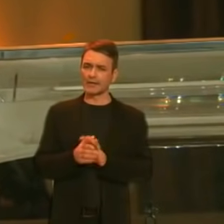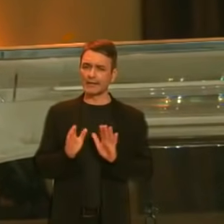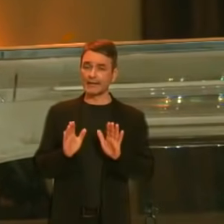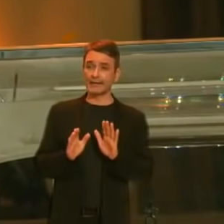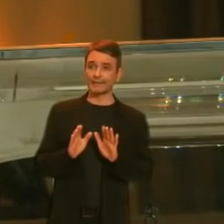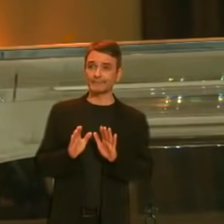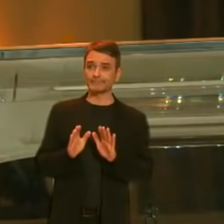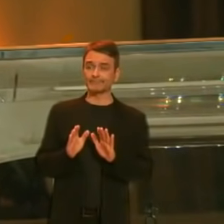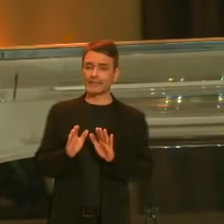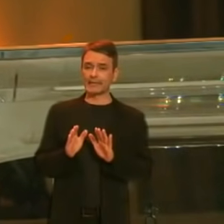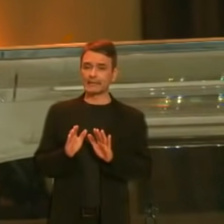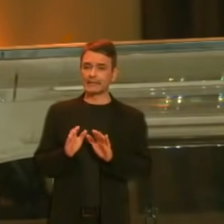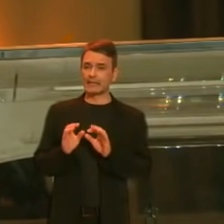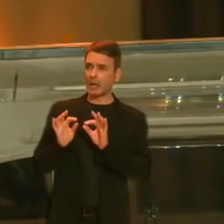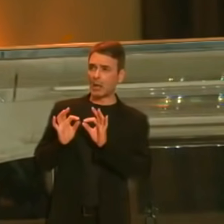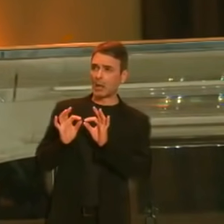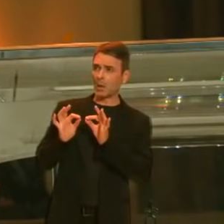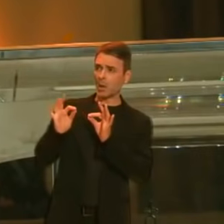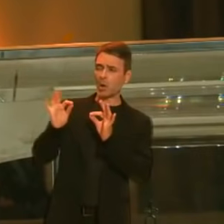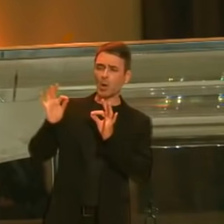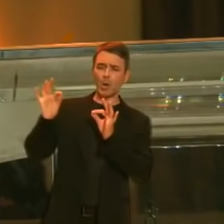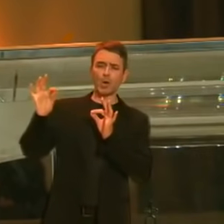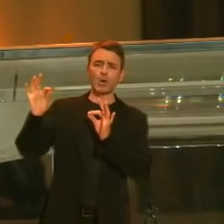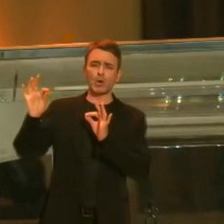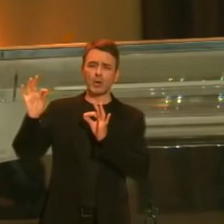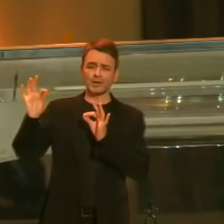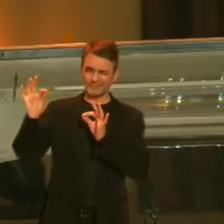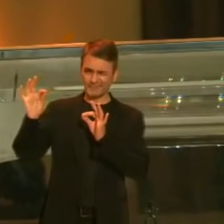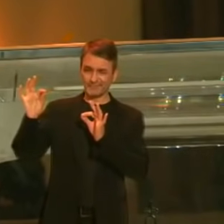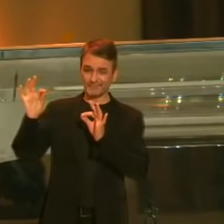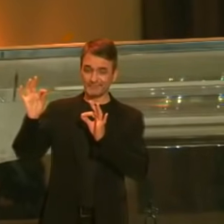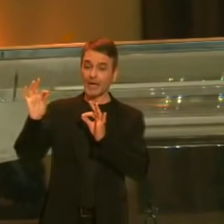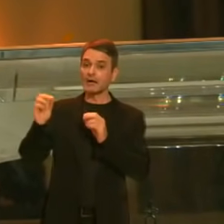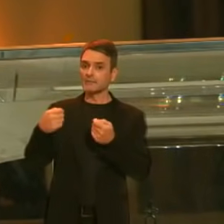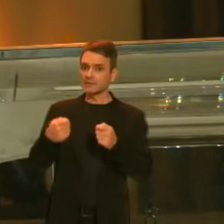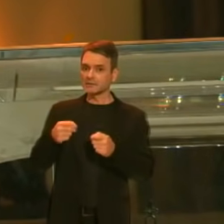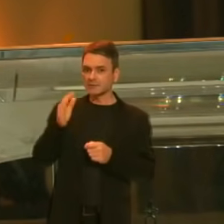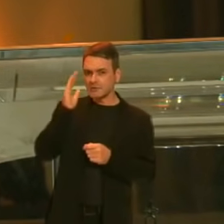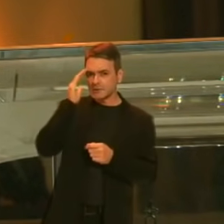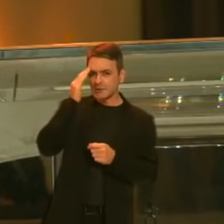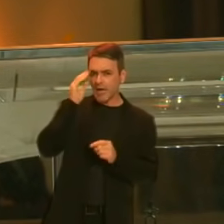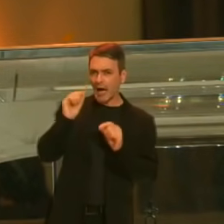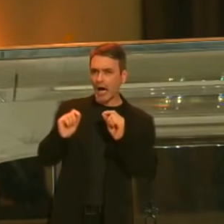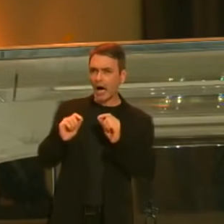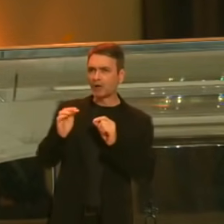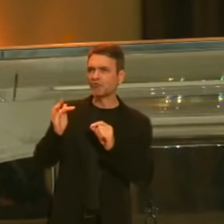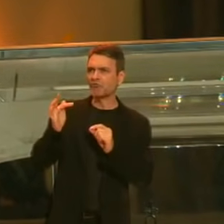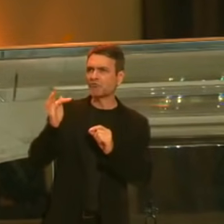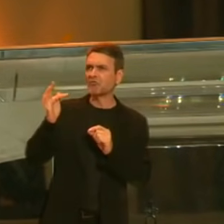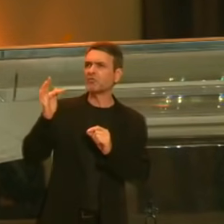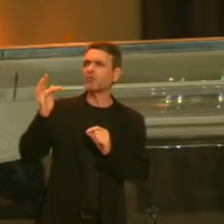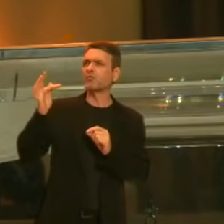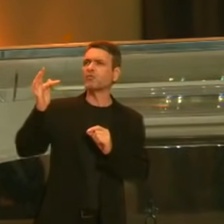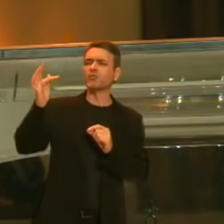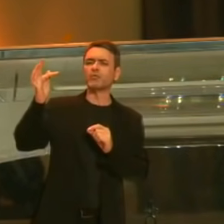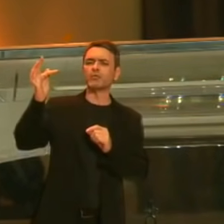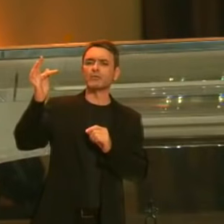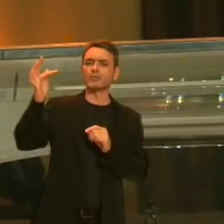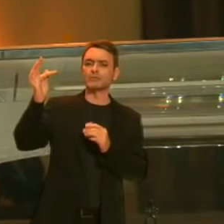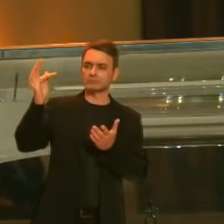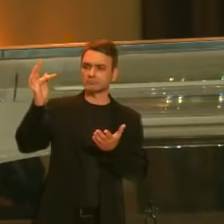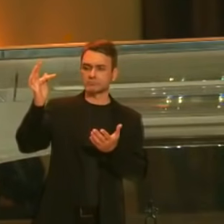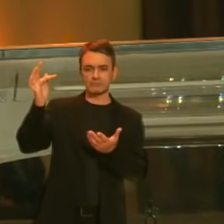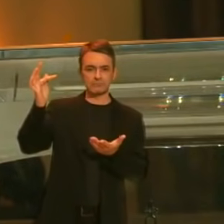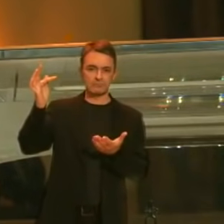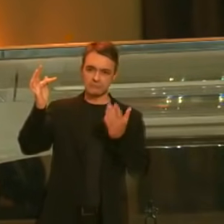de nós. Eu acho que é a primeira coisa que a gente tem que entender. A gente não está falando de um futuro que a gente